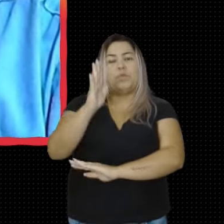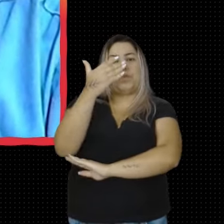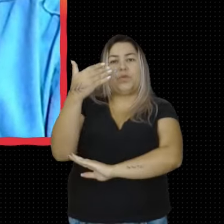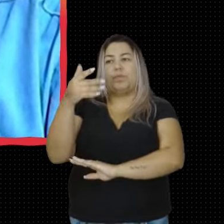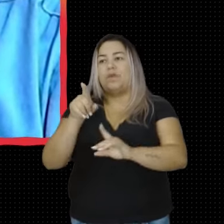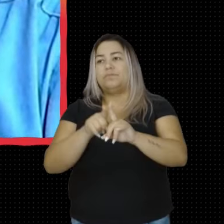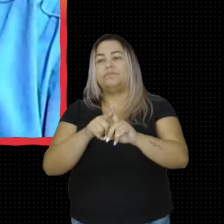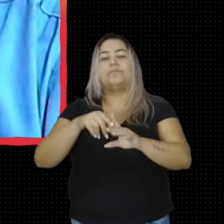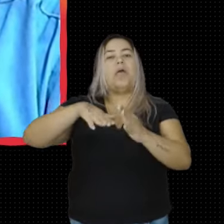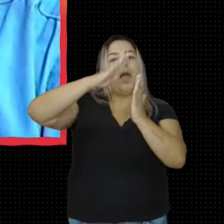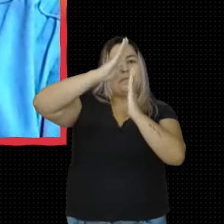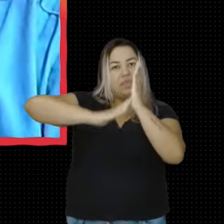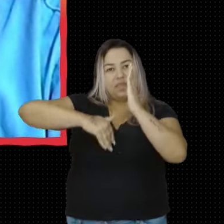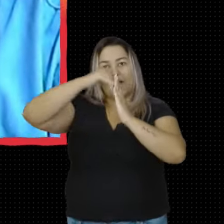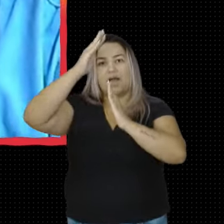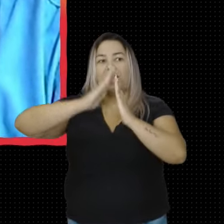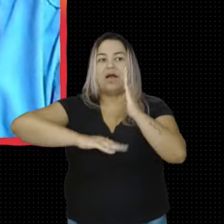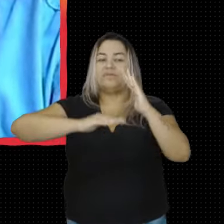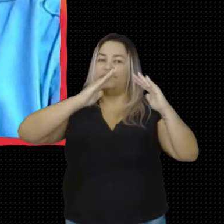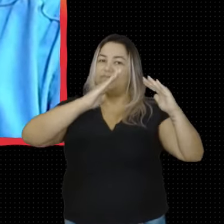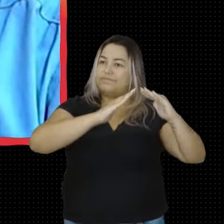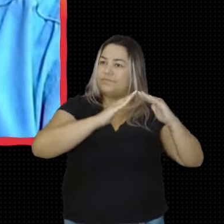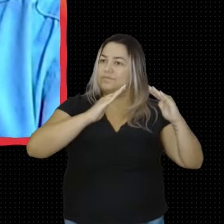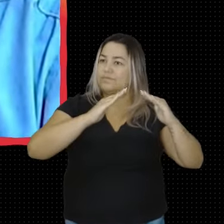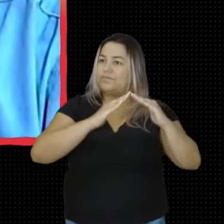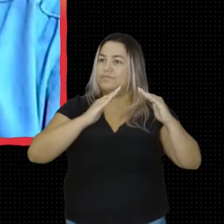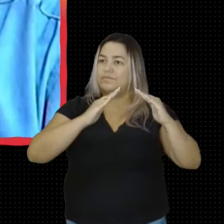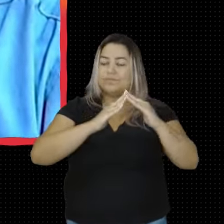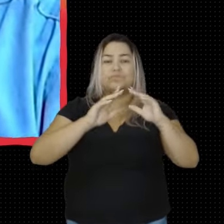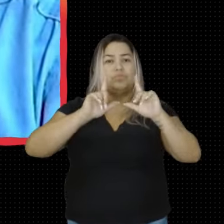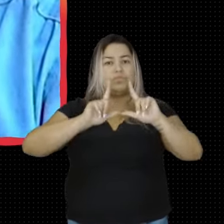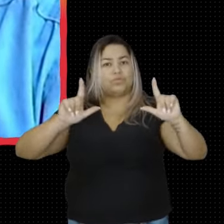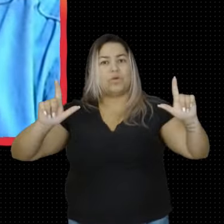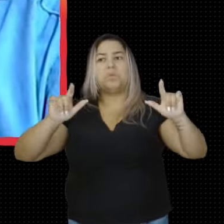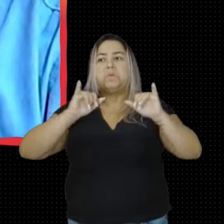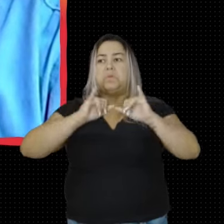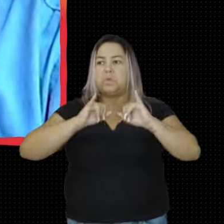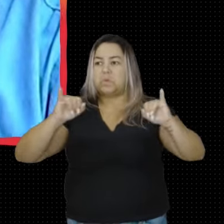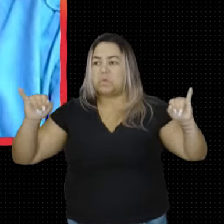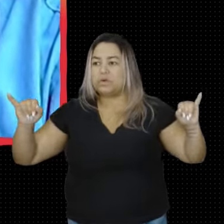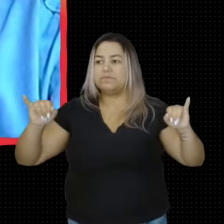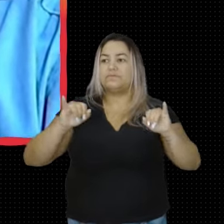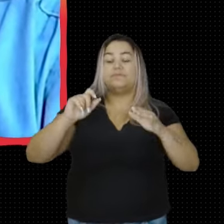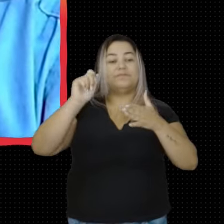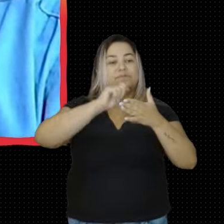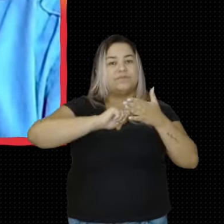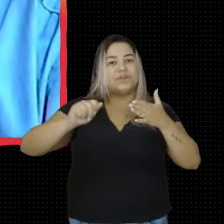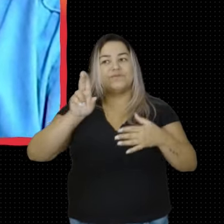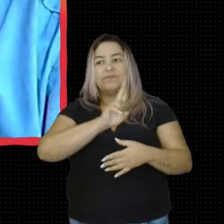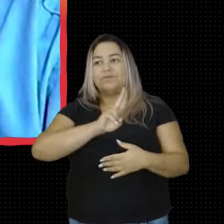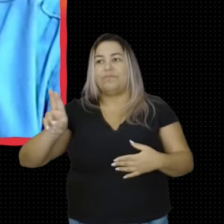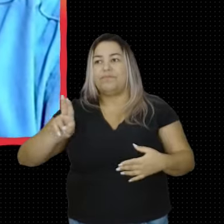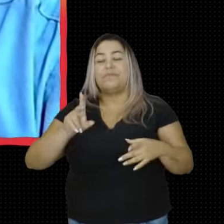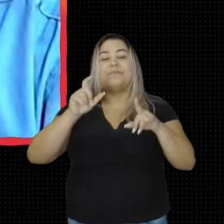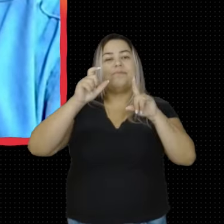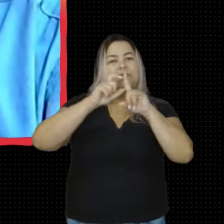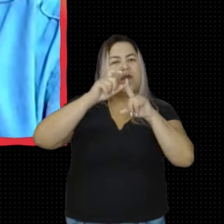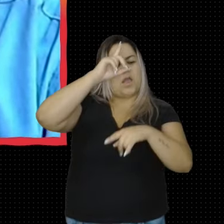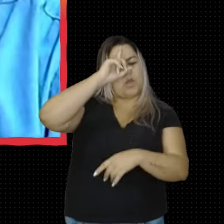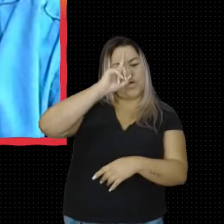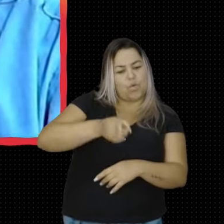Pintava as casas, inclusive cedia muro das casas para a gente fazer propaganda. A gente escrevia os nomes, as palavras de ordem,